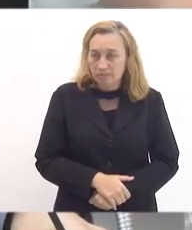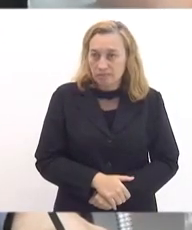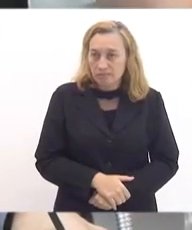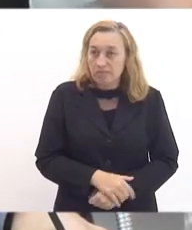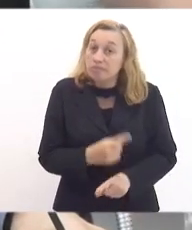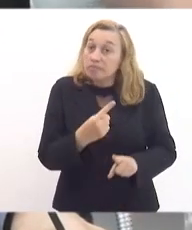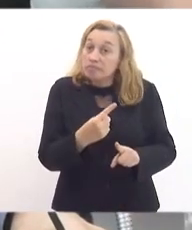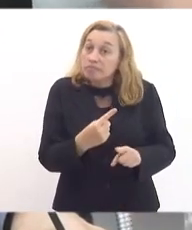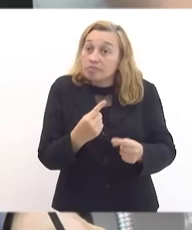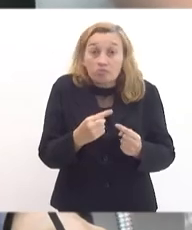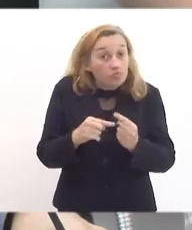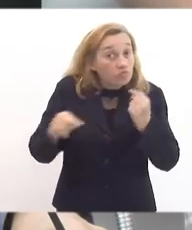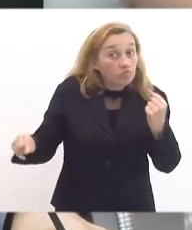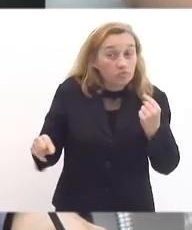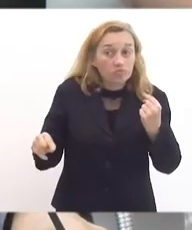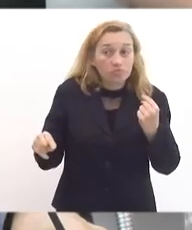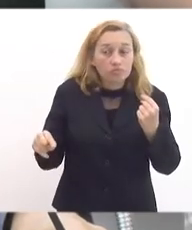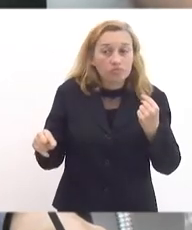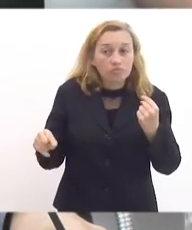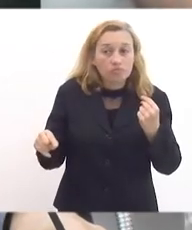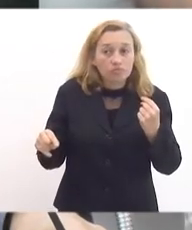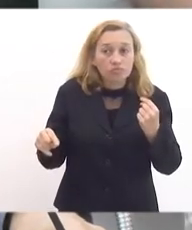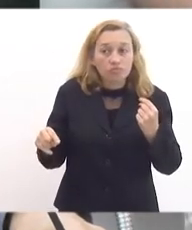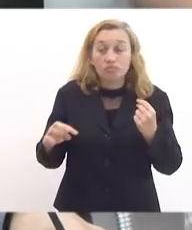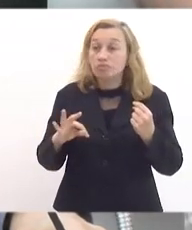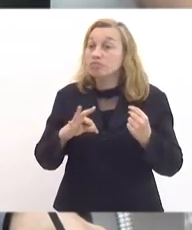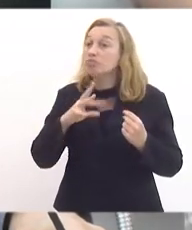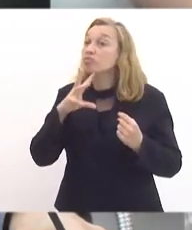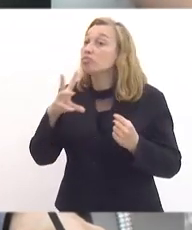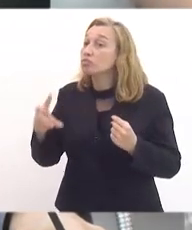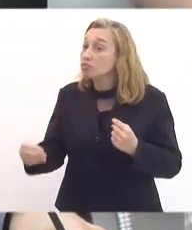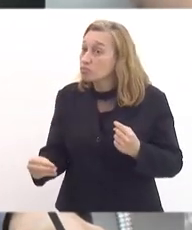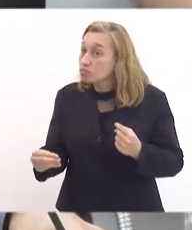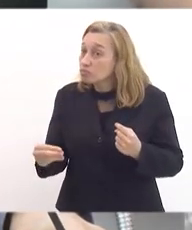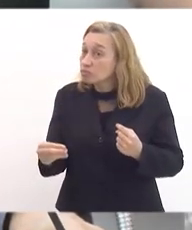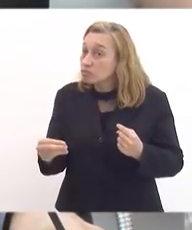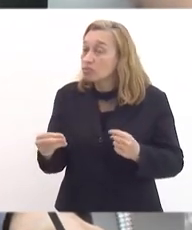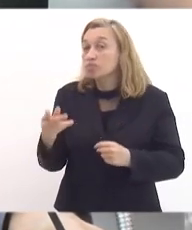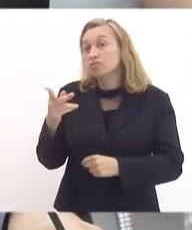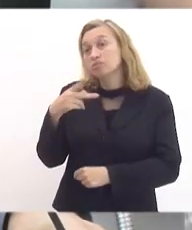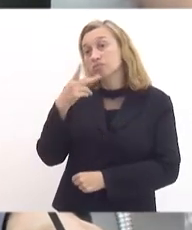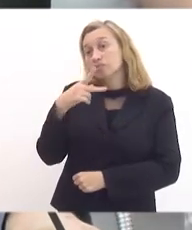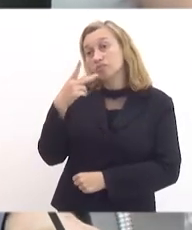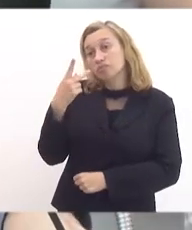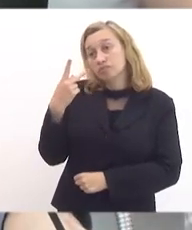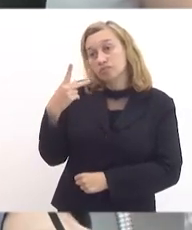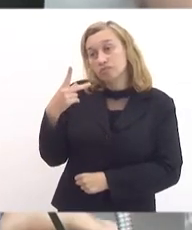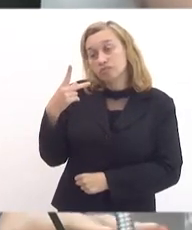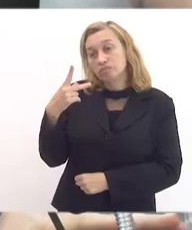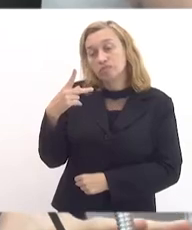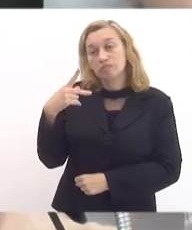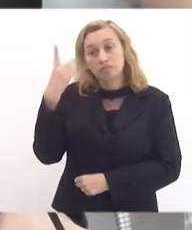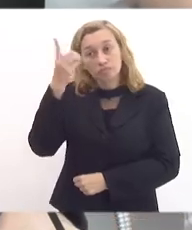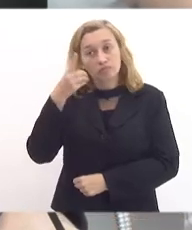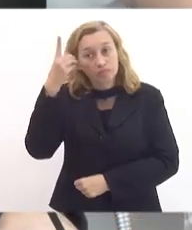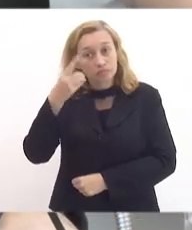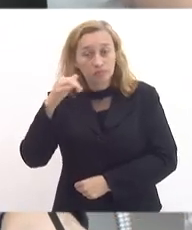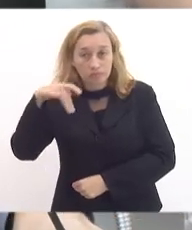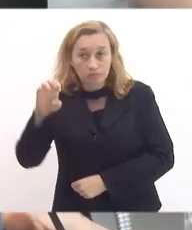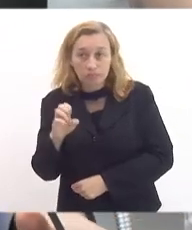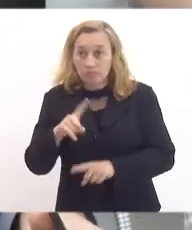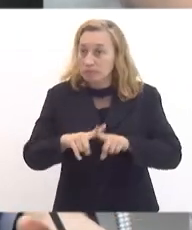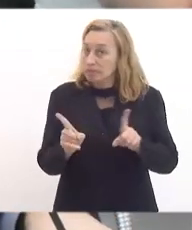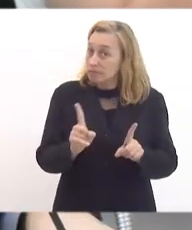O que diz quadro de em gênero número e grau em todas as afirmações do deputado Alexandre mas não vou